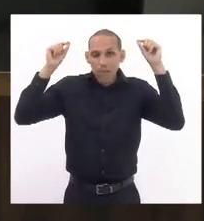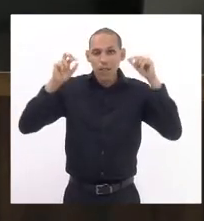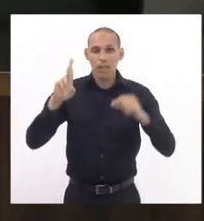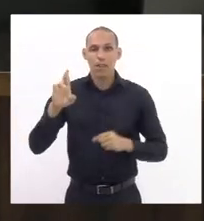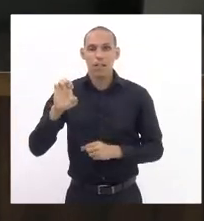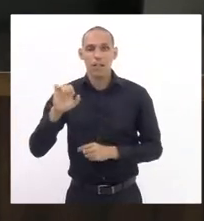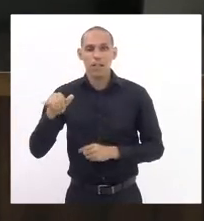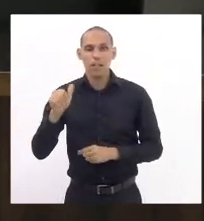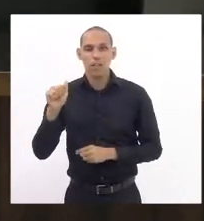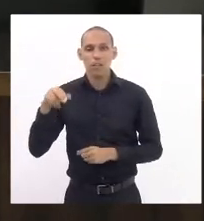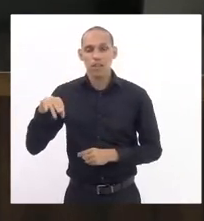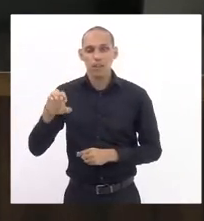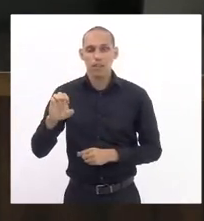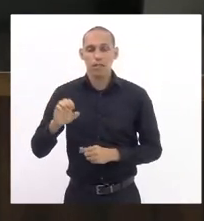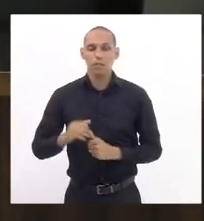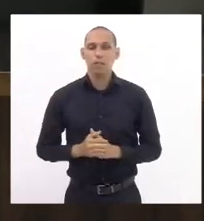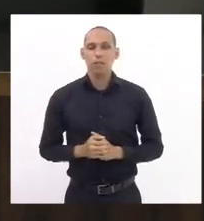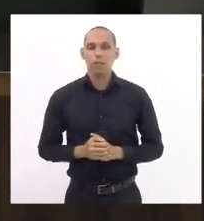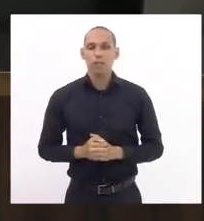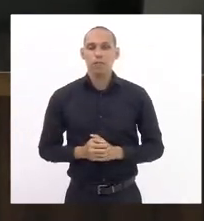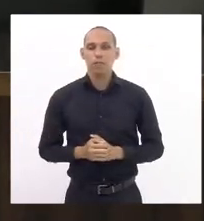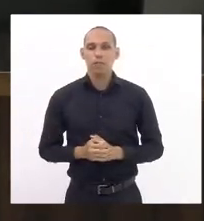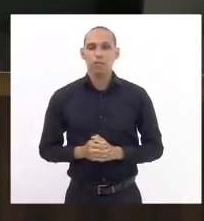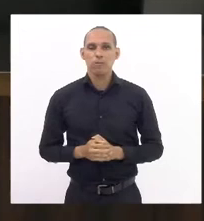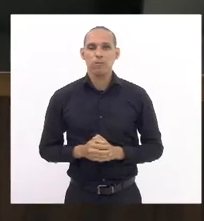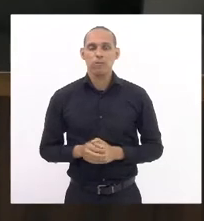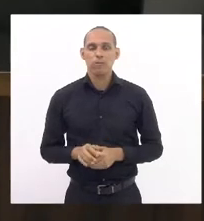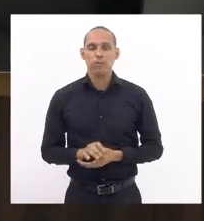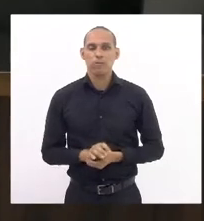Rejane. Deputada enfermeira